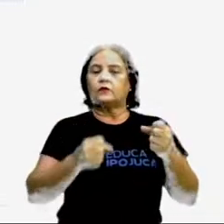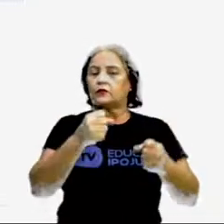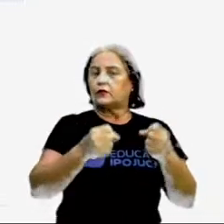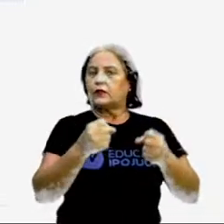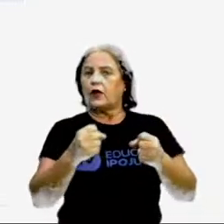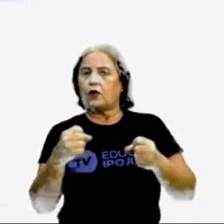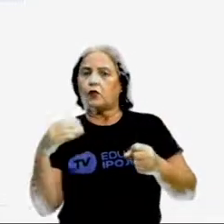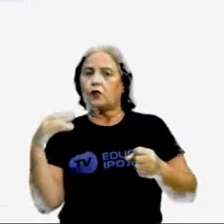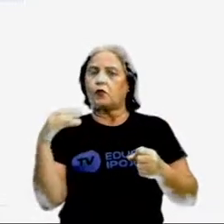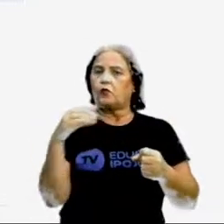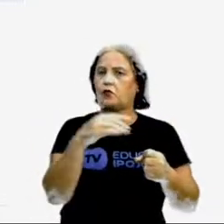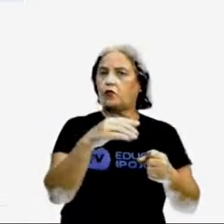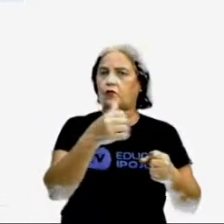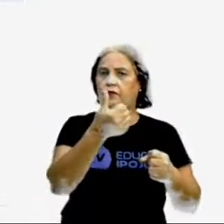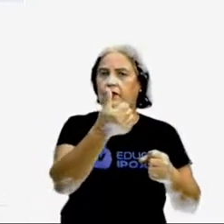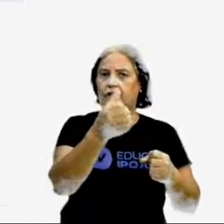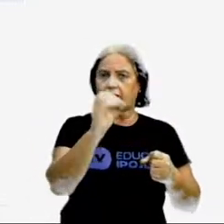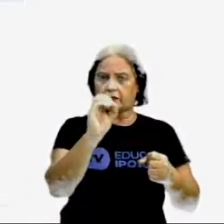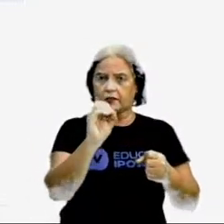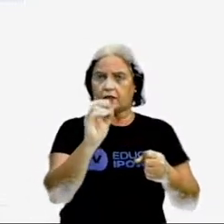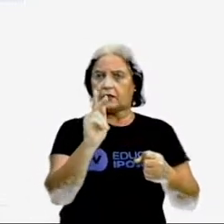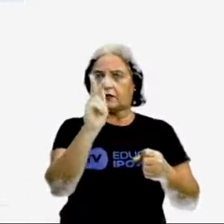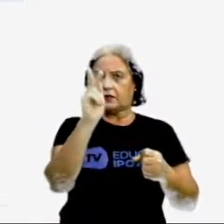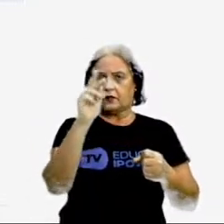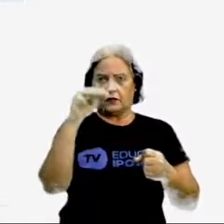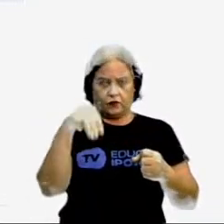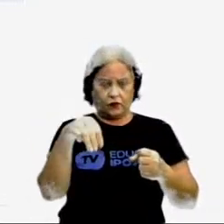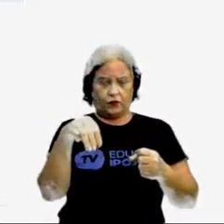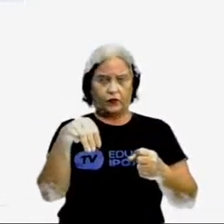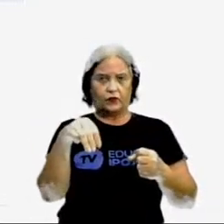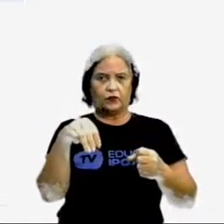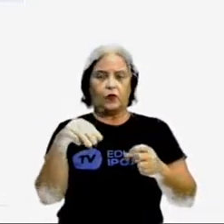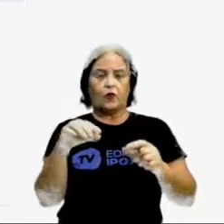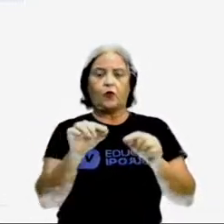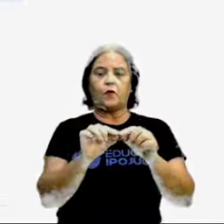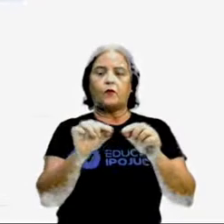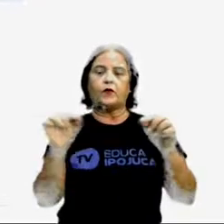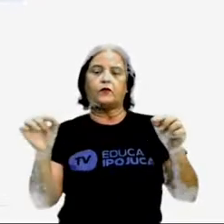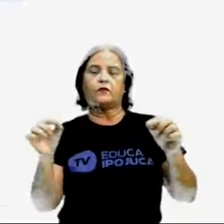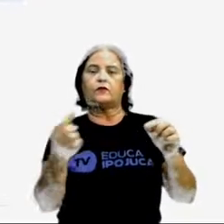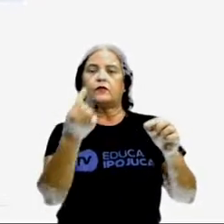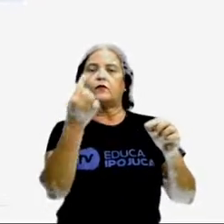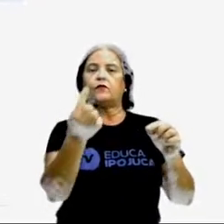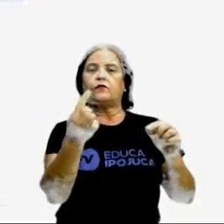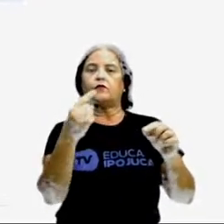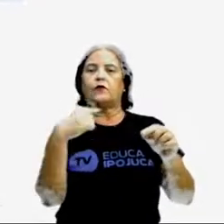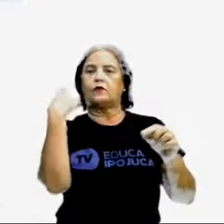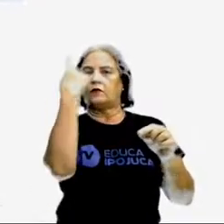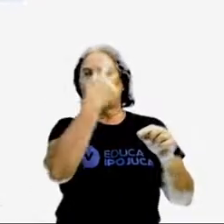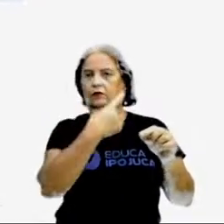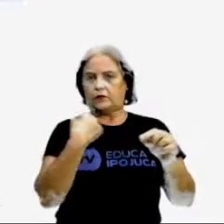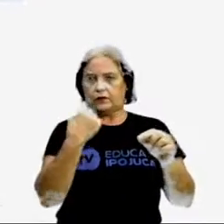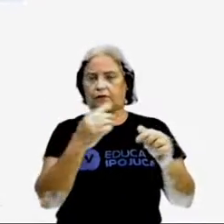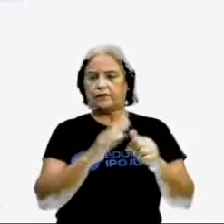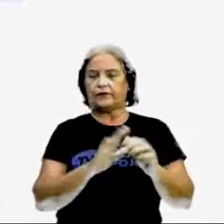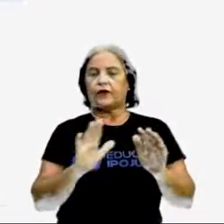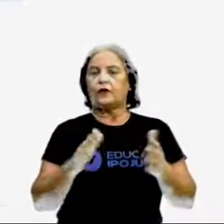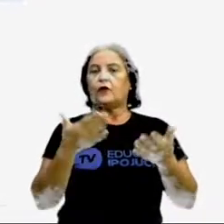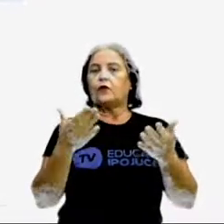60 km, o tempo para fazer o percurso era de uma hora. Quando a